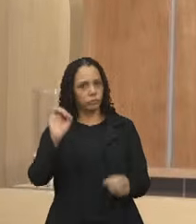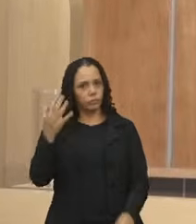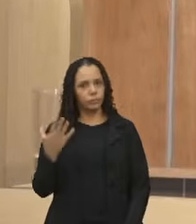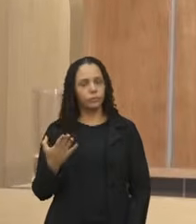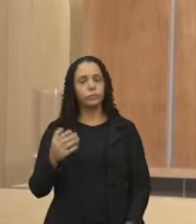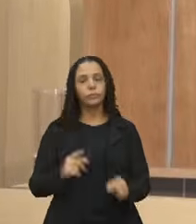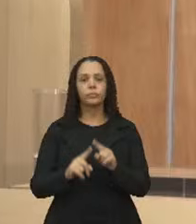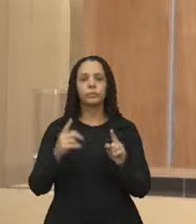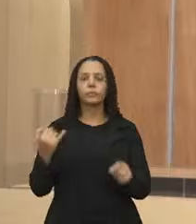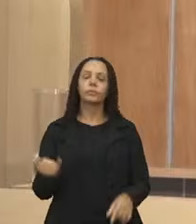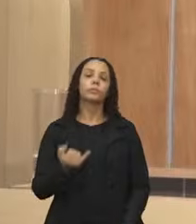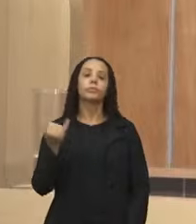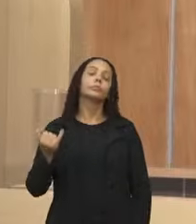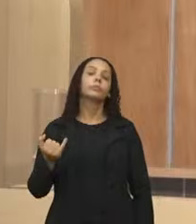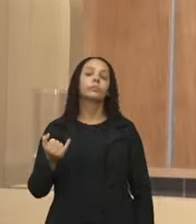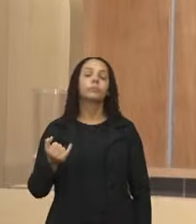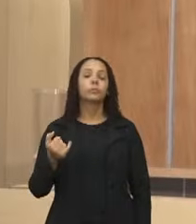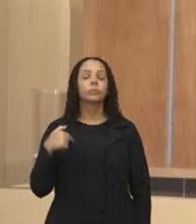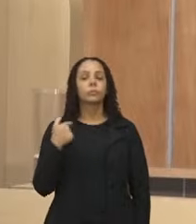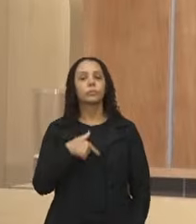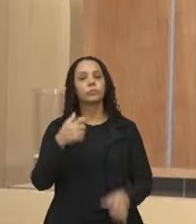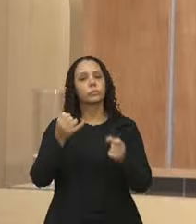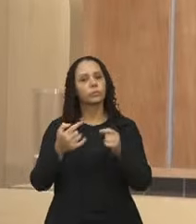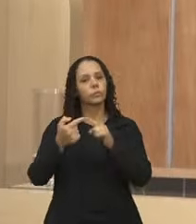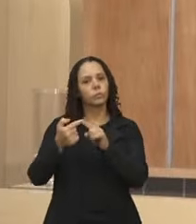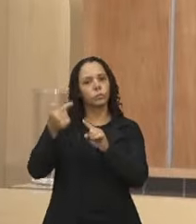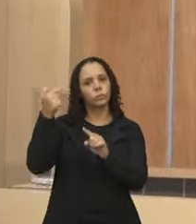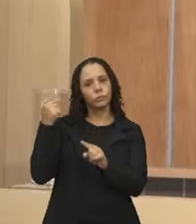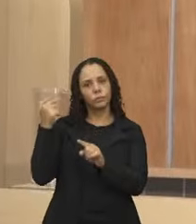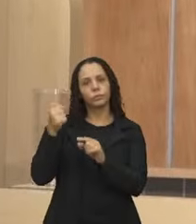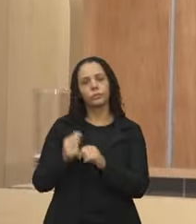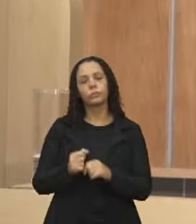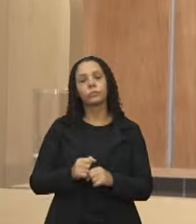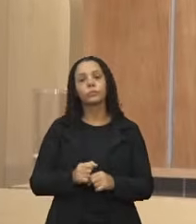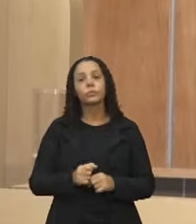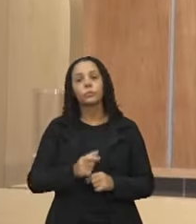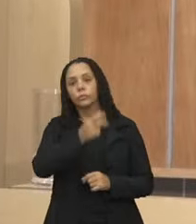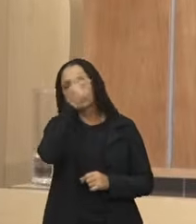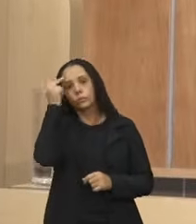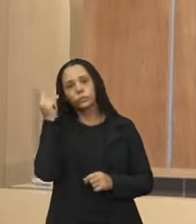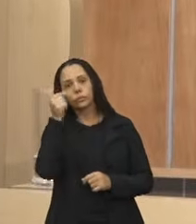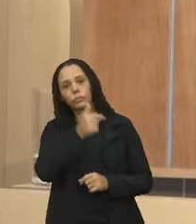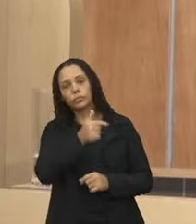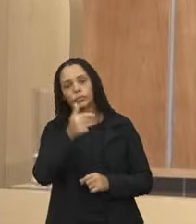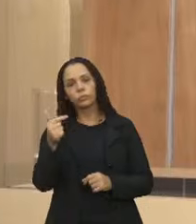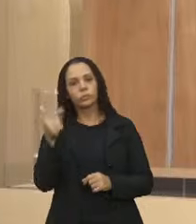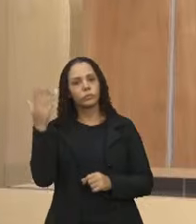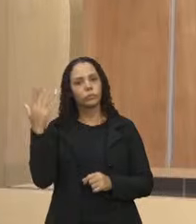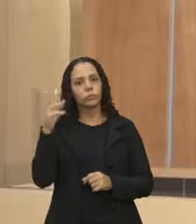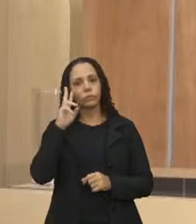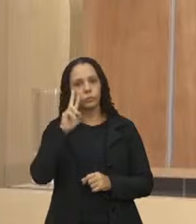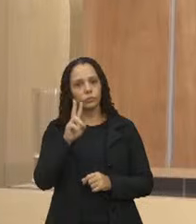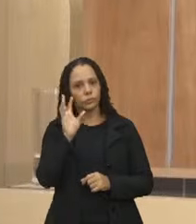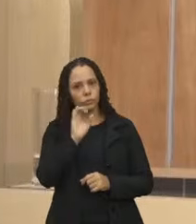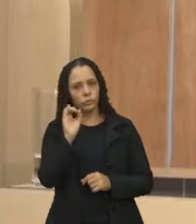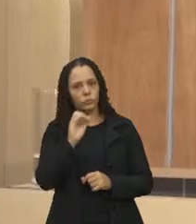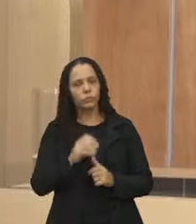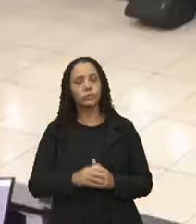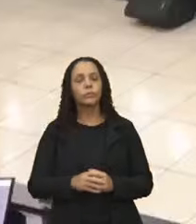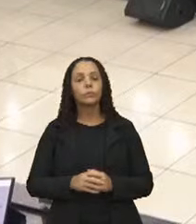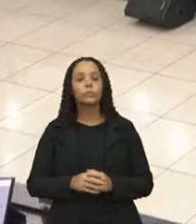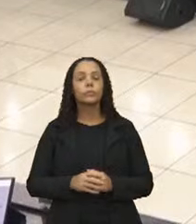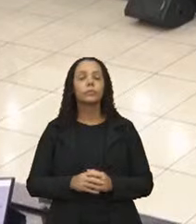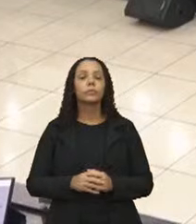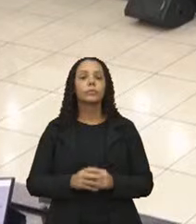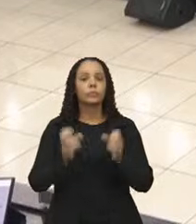importante a gente recapitular para quem está assistindo essa sessão, sem ter assistido a sessão anterior, o que a gente está discutindo aqui. A gente está